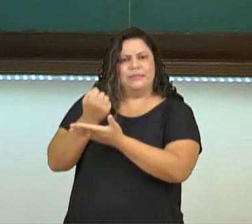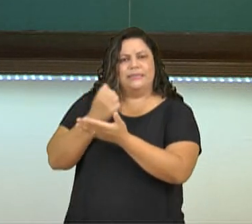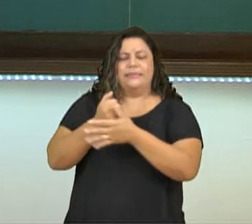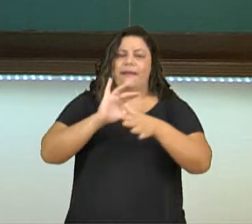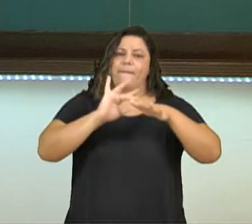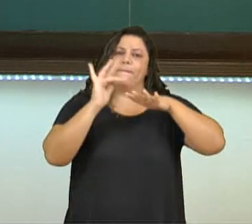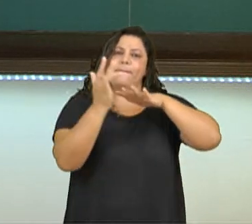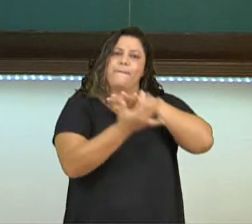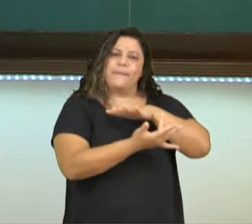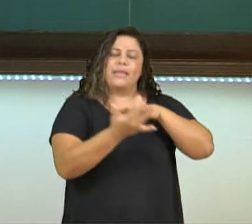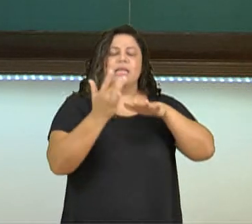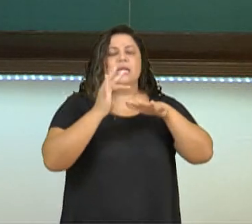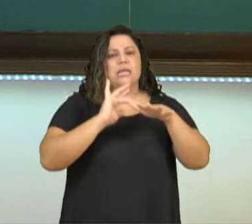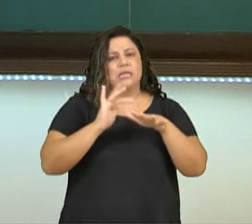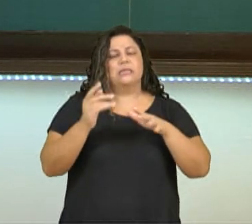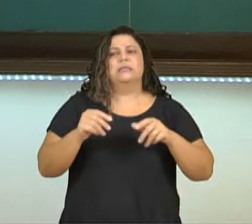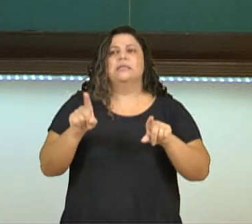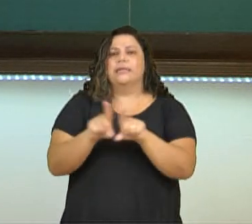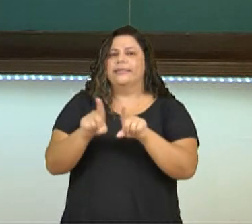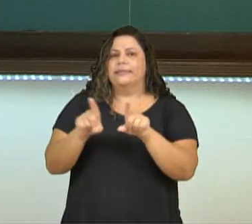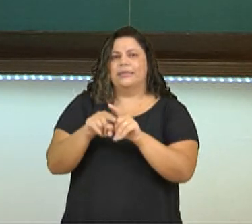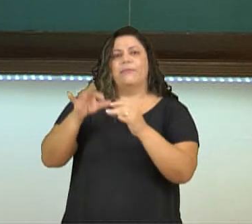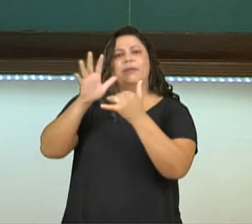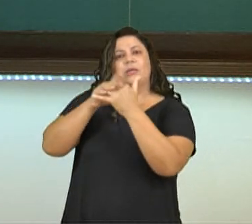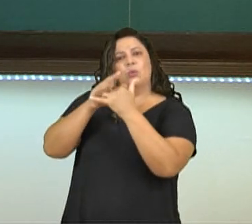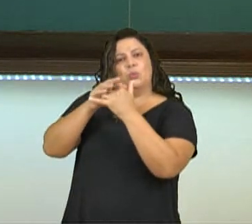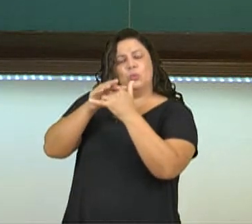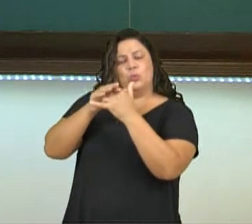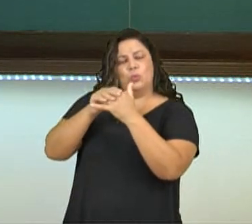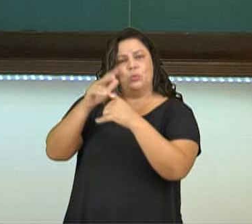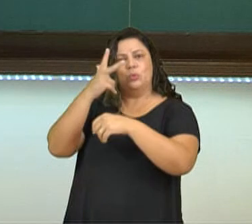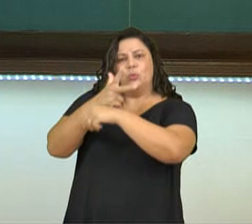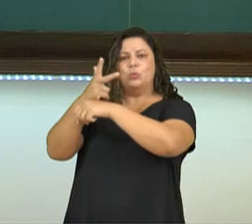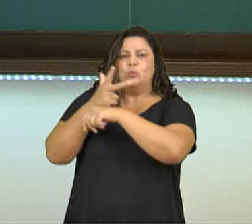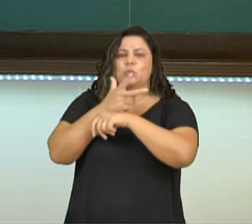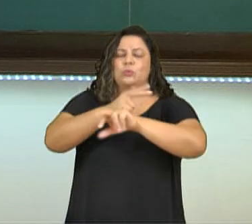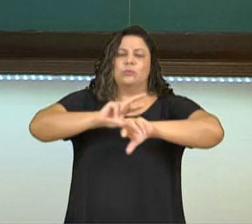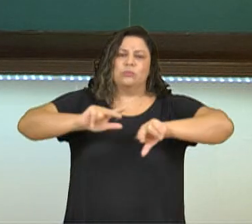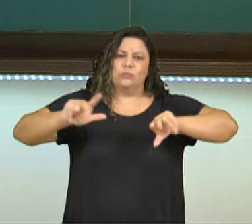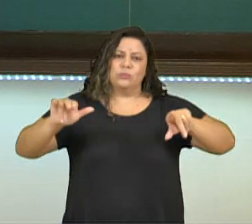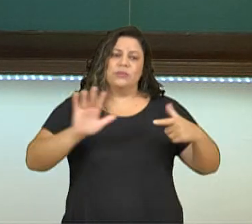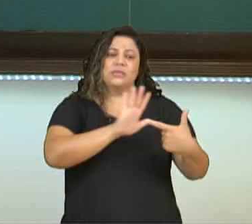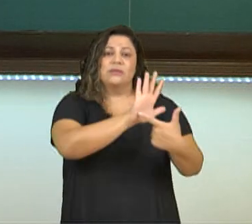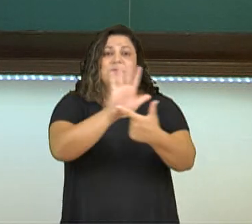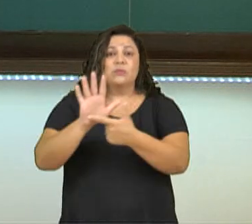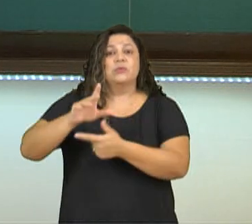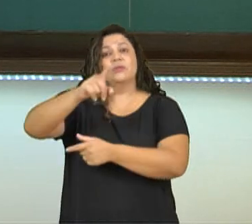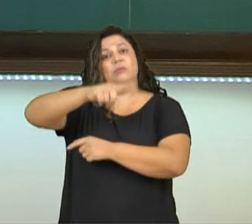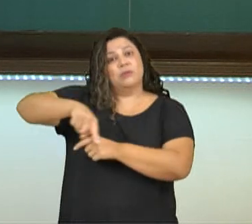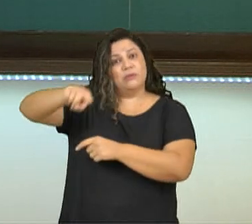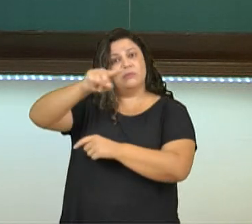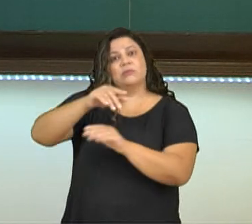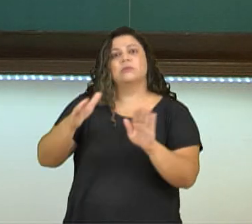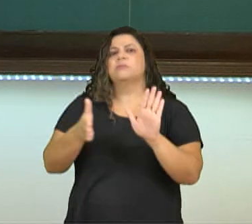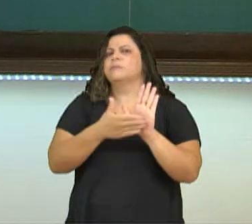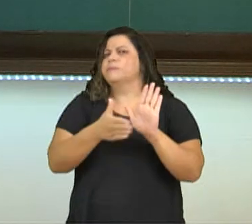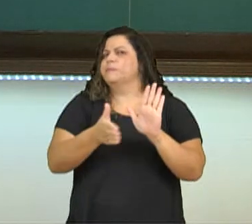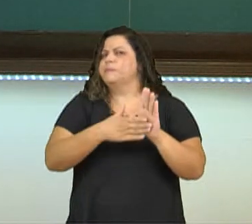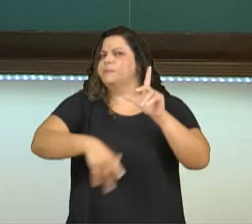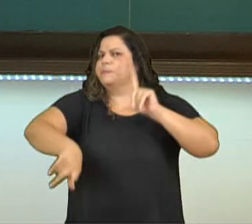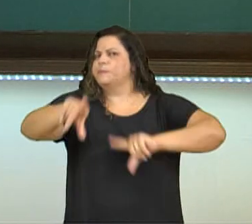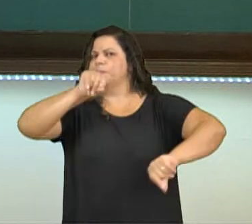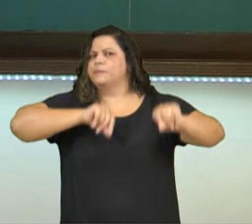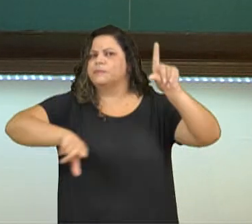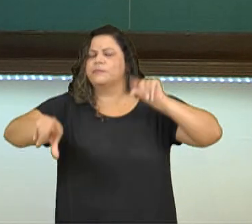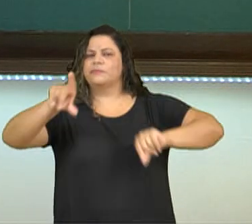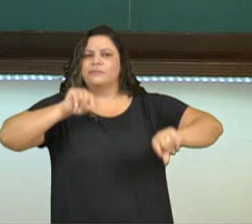nos aplicativos de vídeo, como o YouTube, aonde os vídeos que estão sendo mostrados para você estão pautados nas suas